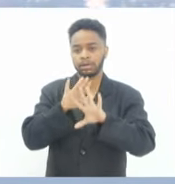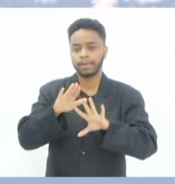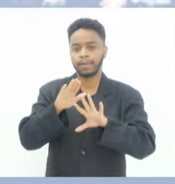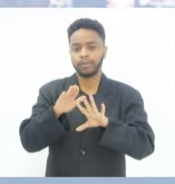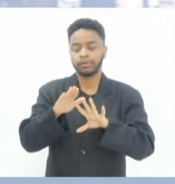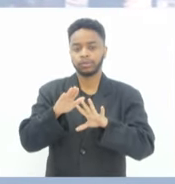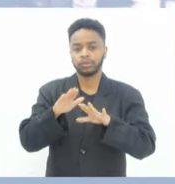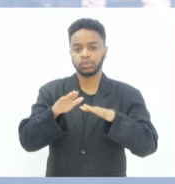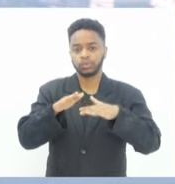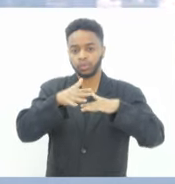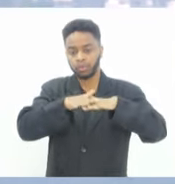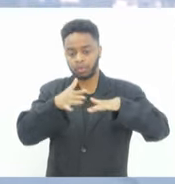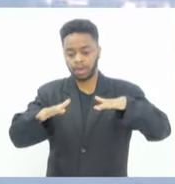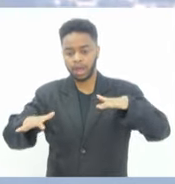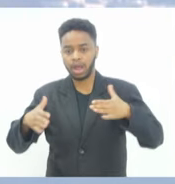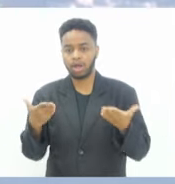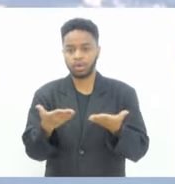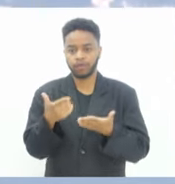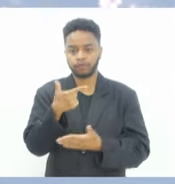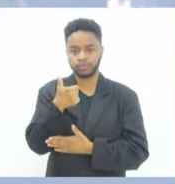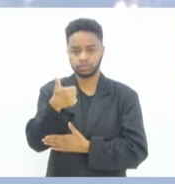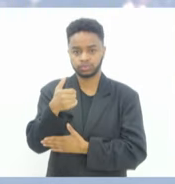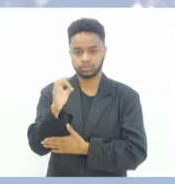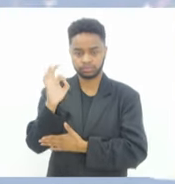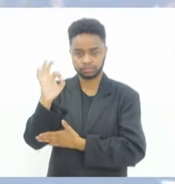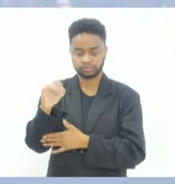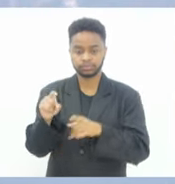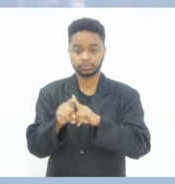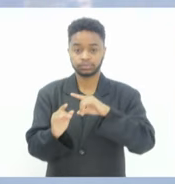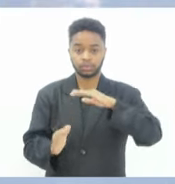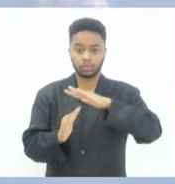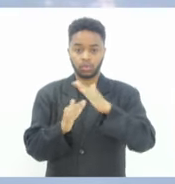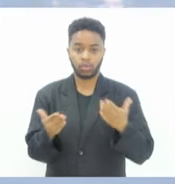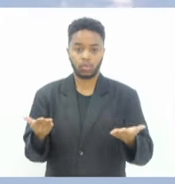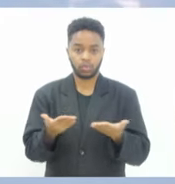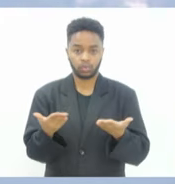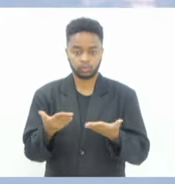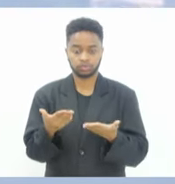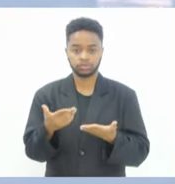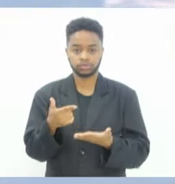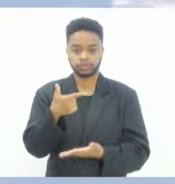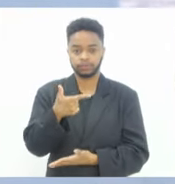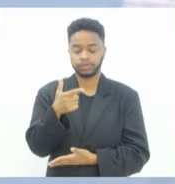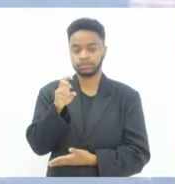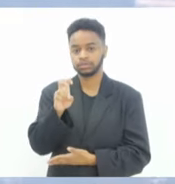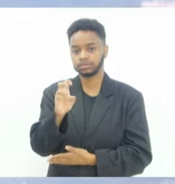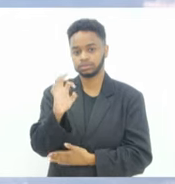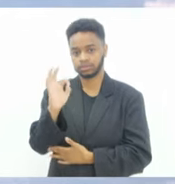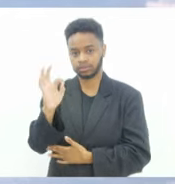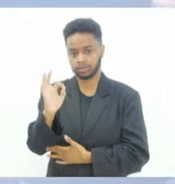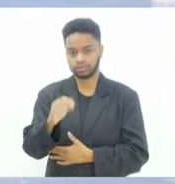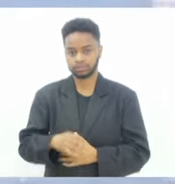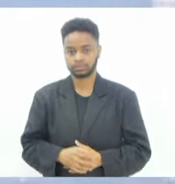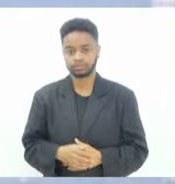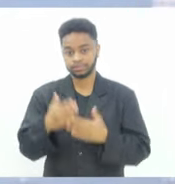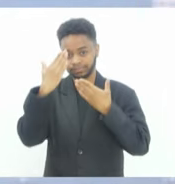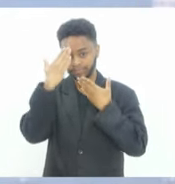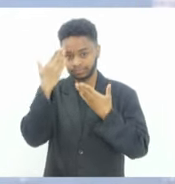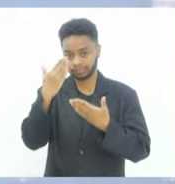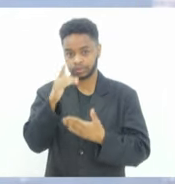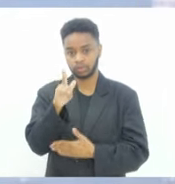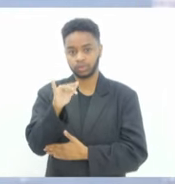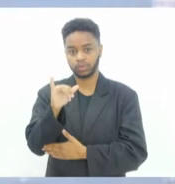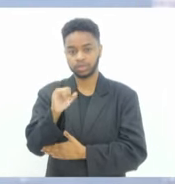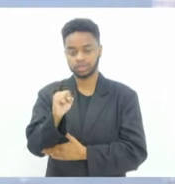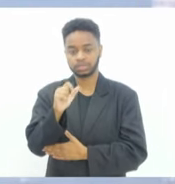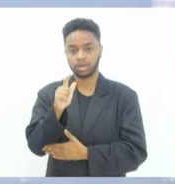mar. Nesse momento faz 21 graus. A máxima para hoje é de 25 graus. Obrigado aí, Luiz